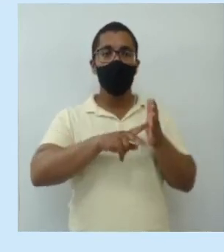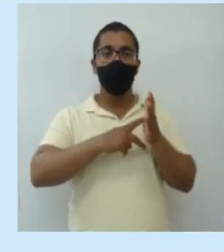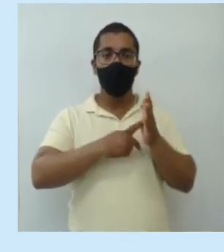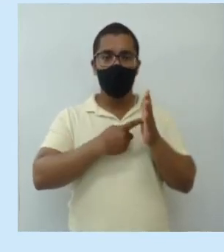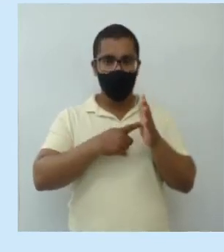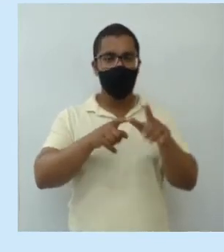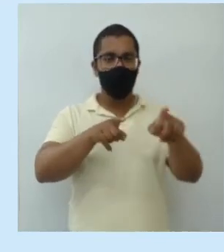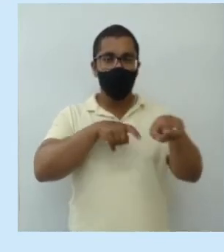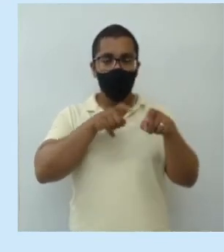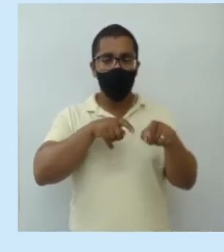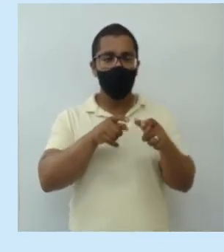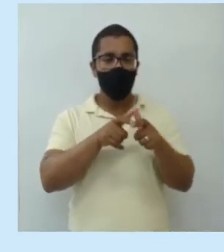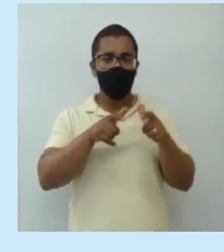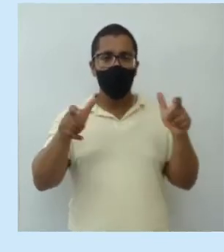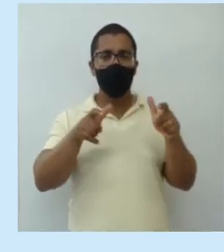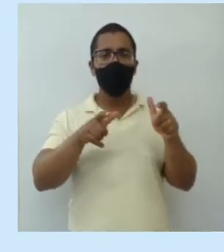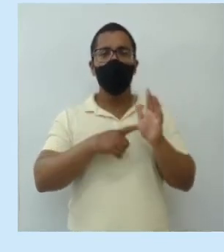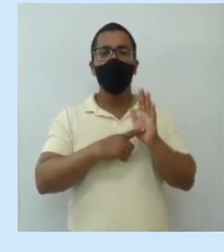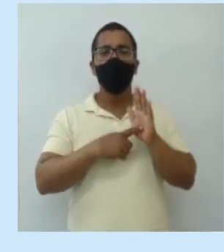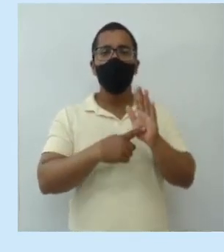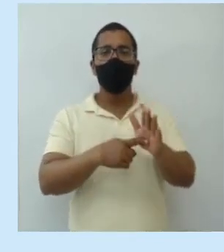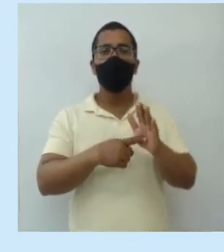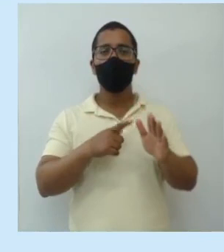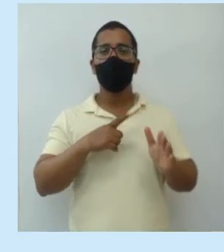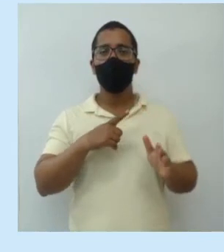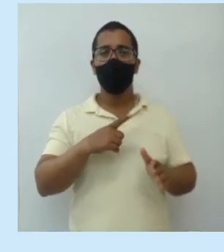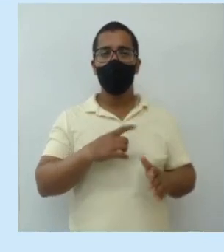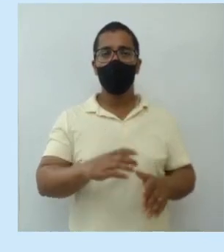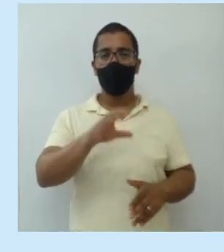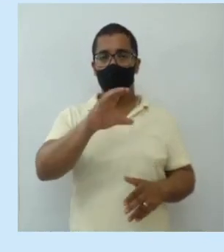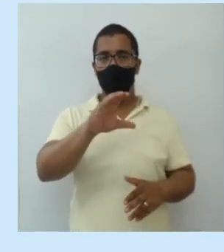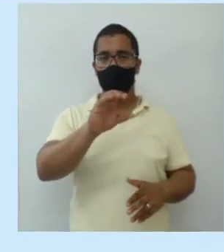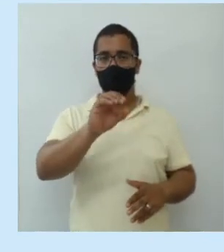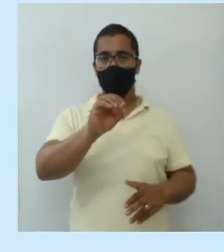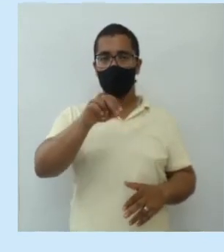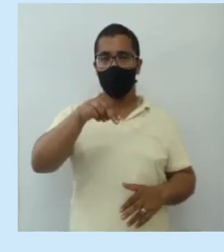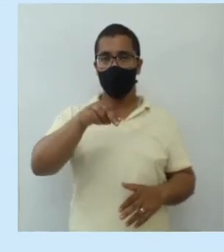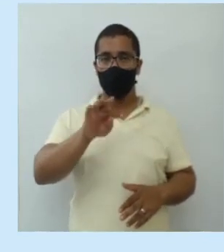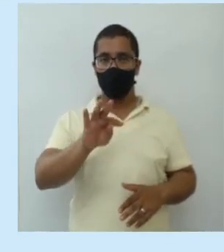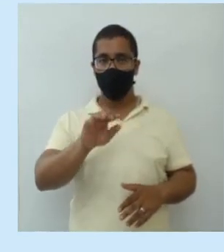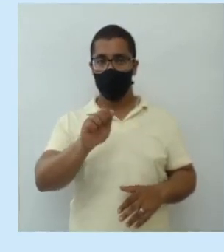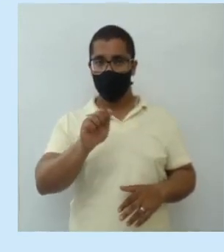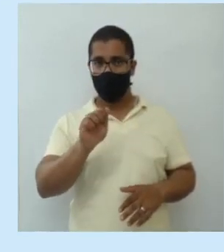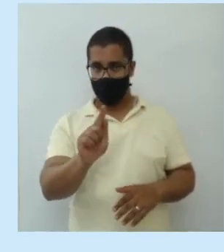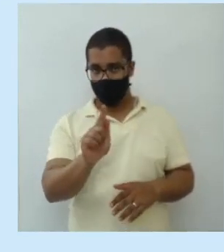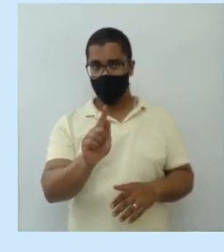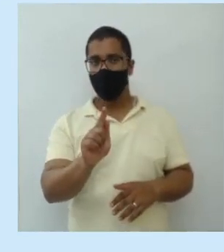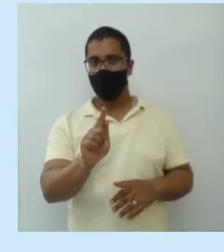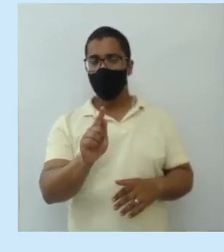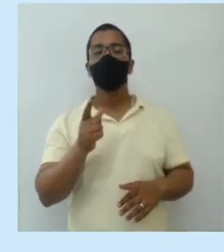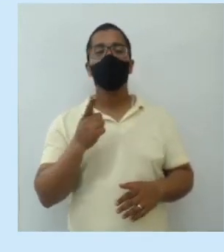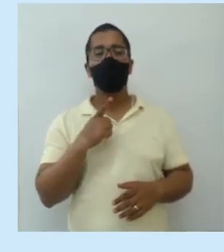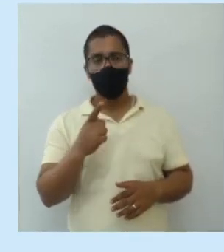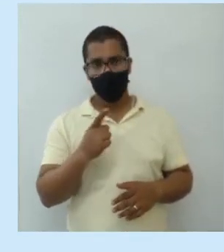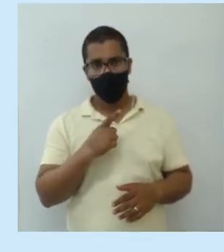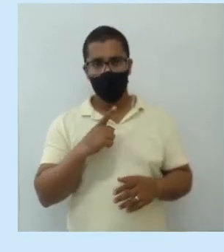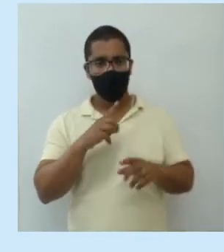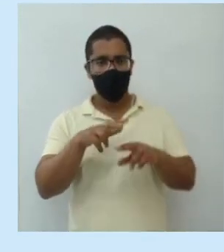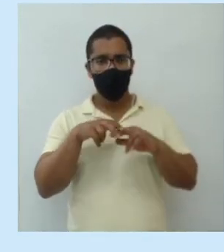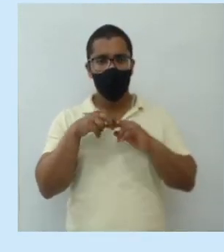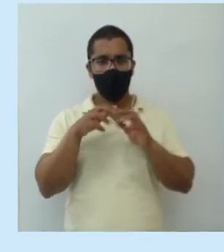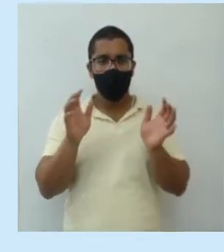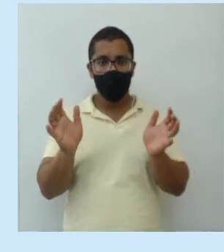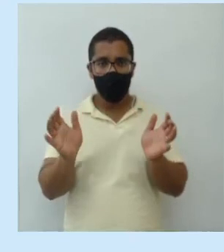rurais, onde vai se destacar a Confederação Nacional dos Trabalhadores Agrícolas, né? A CONTAG, muito por influência da